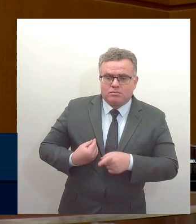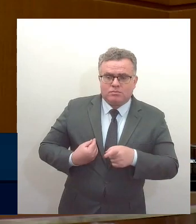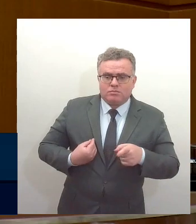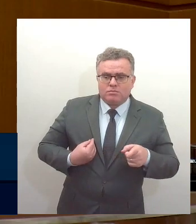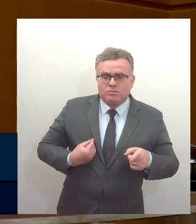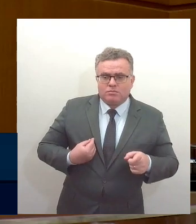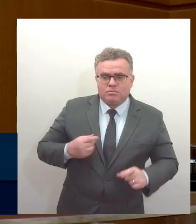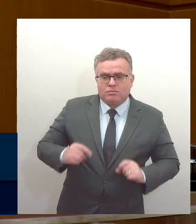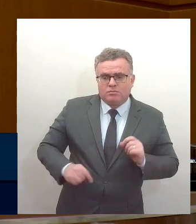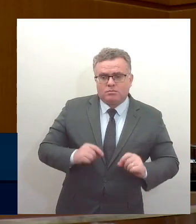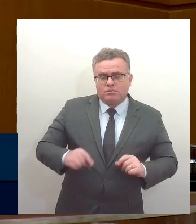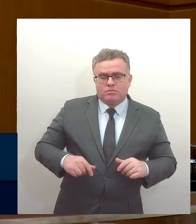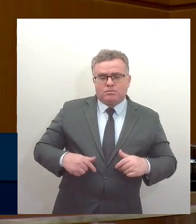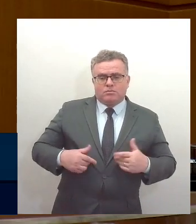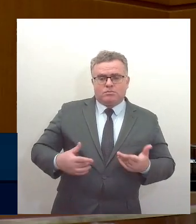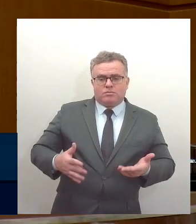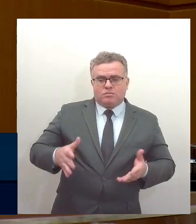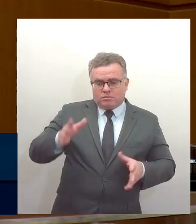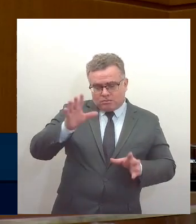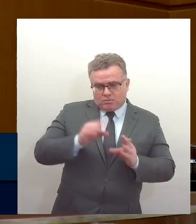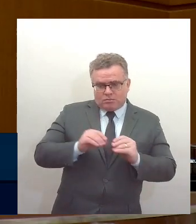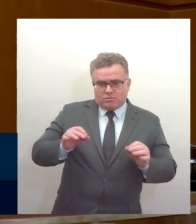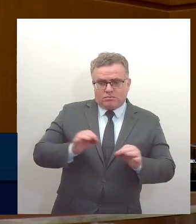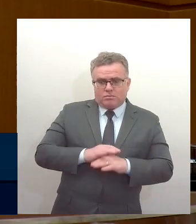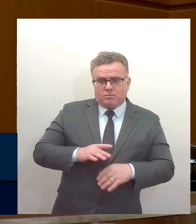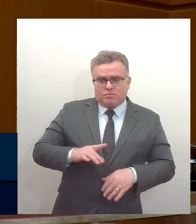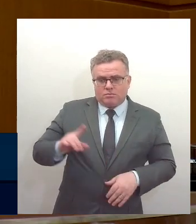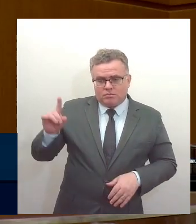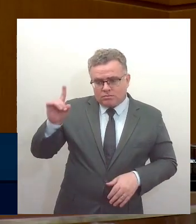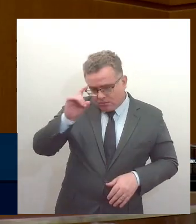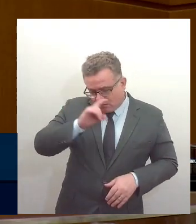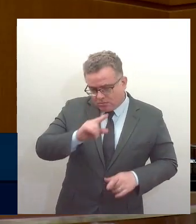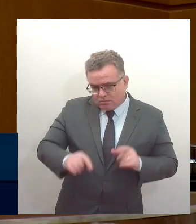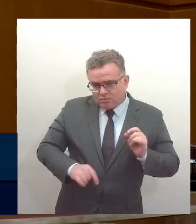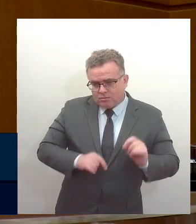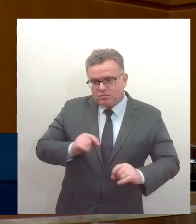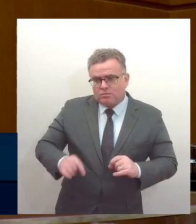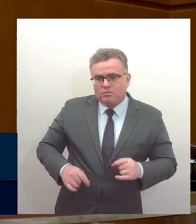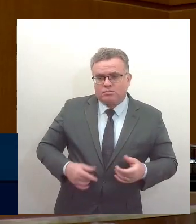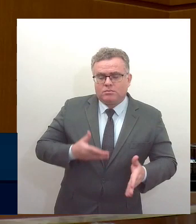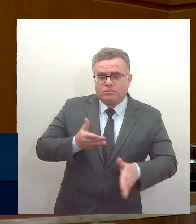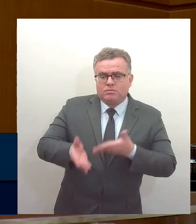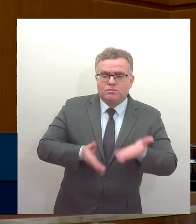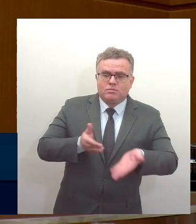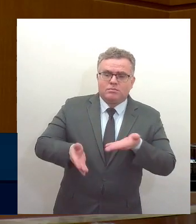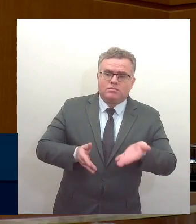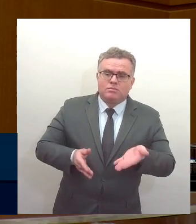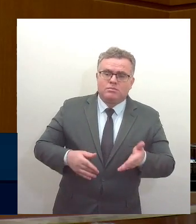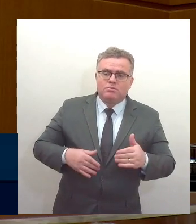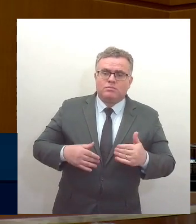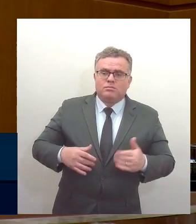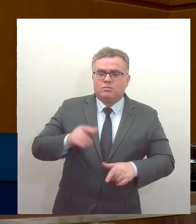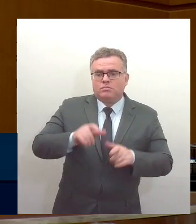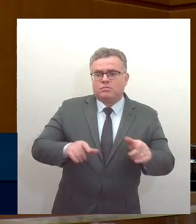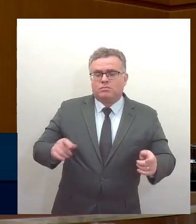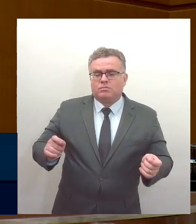maiores dificuldades também é sobre o tratamento. Muitos não têm condições de pagar e não existe uma